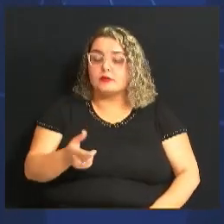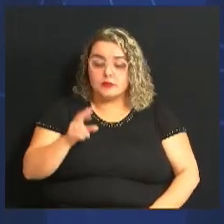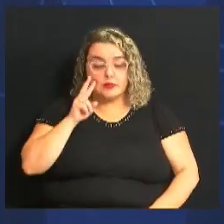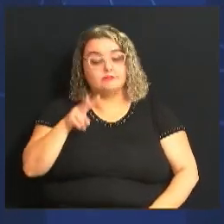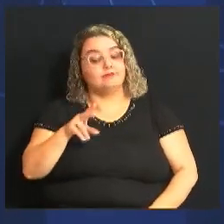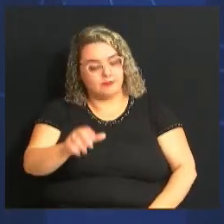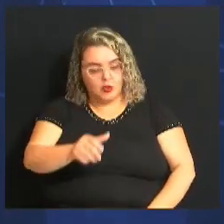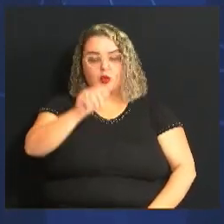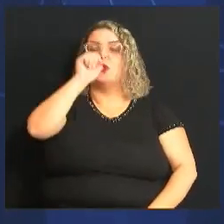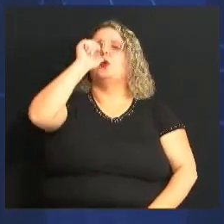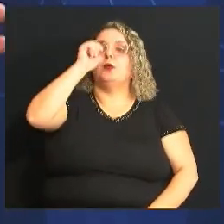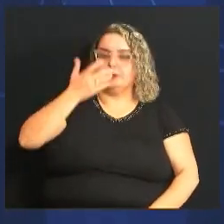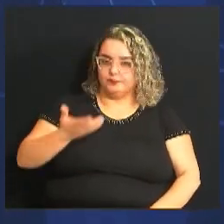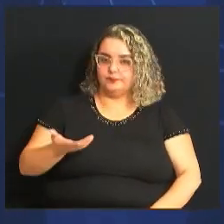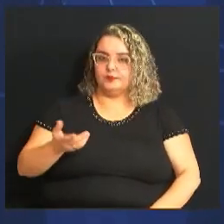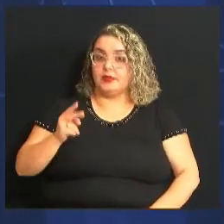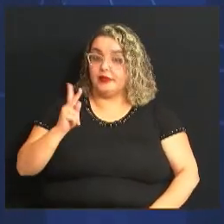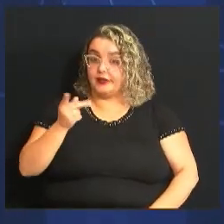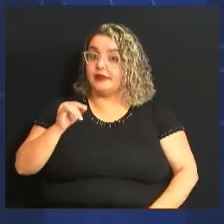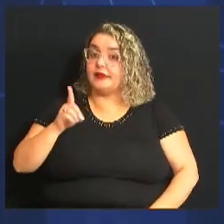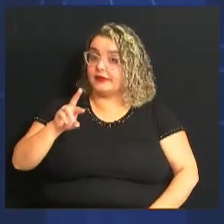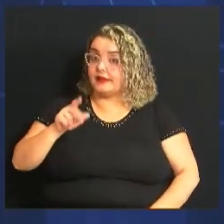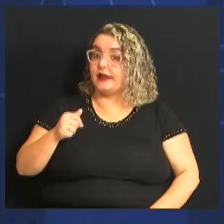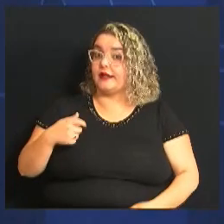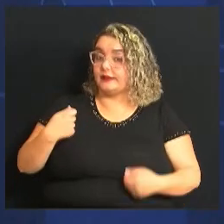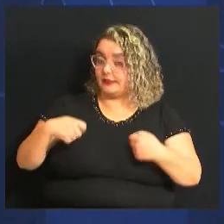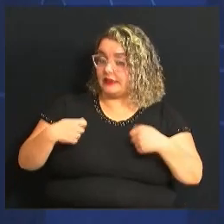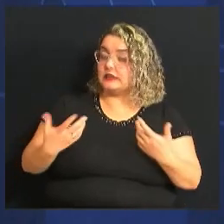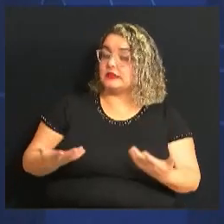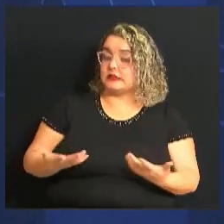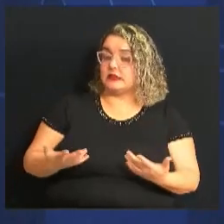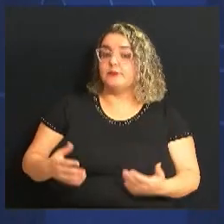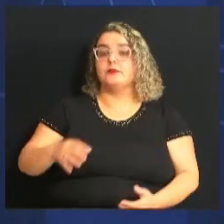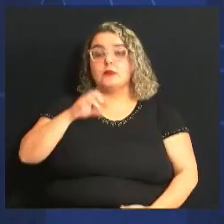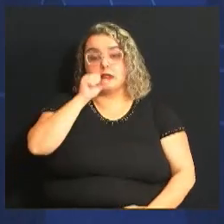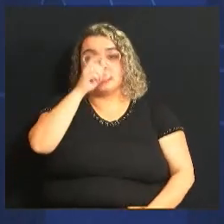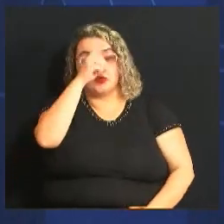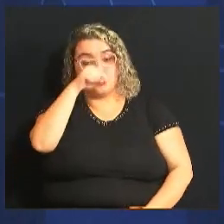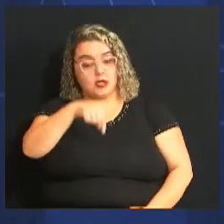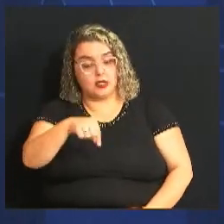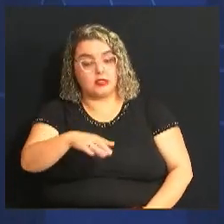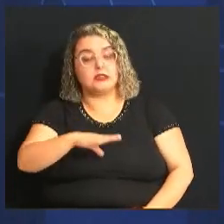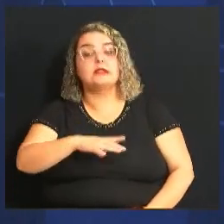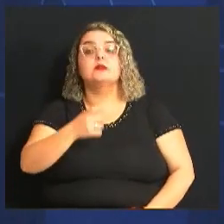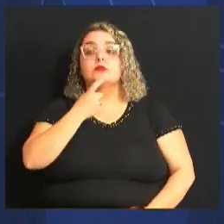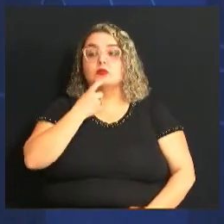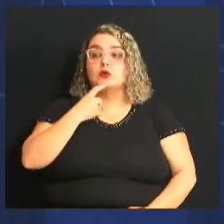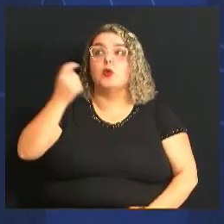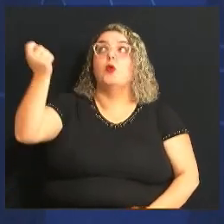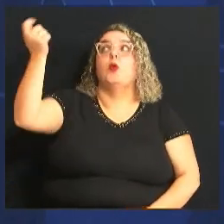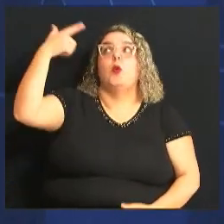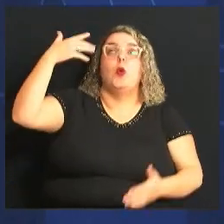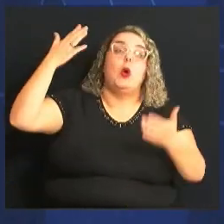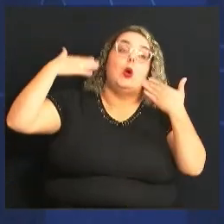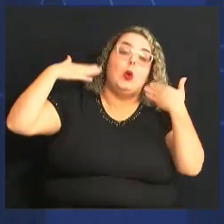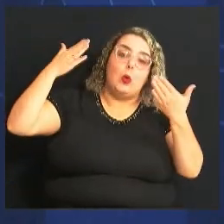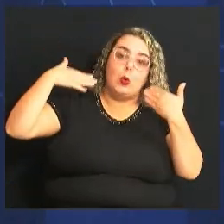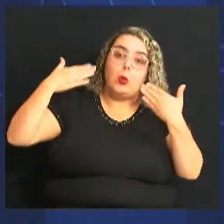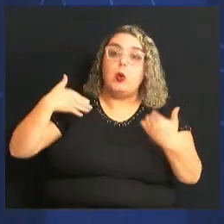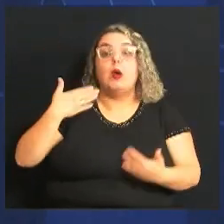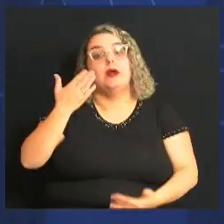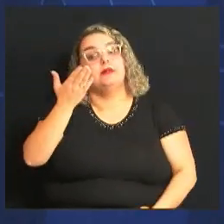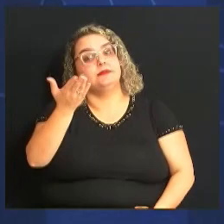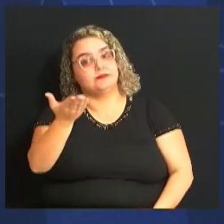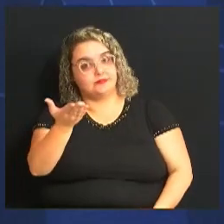aproveita e se hidrata. Bom, e para este fim de semana aqui em Campinas, vai ser de sol e calor, viu? Para você